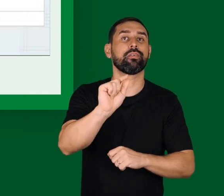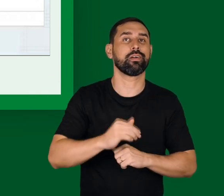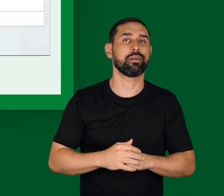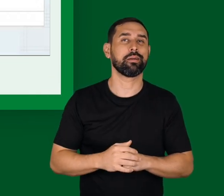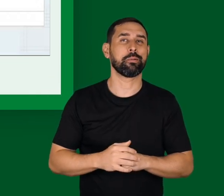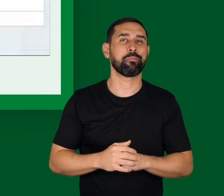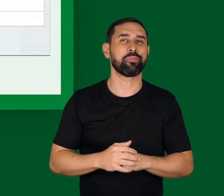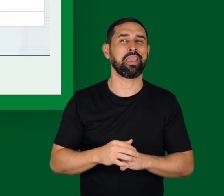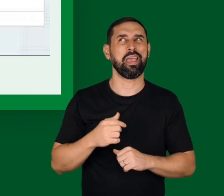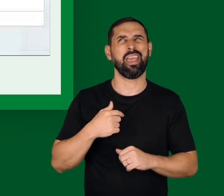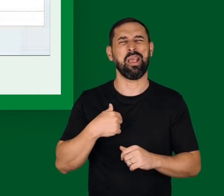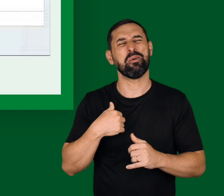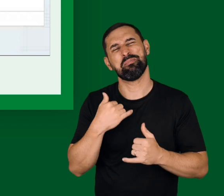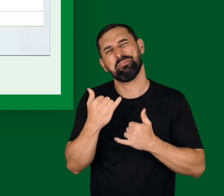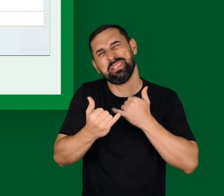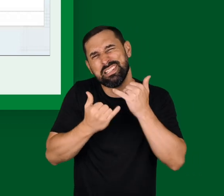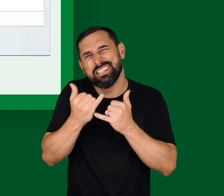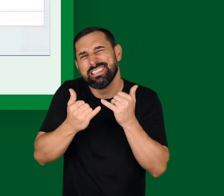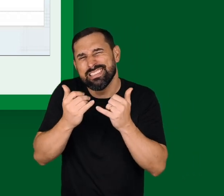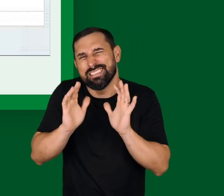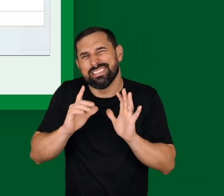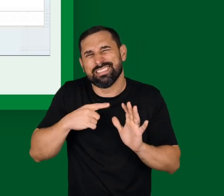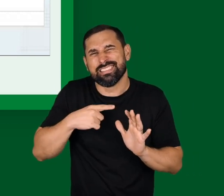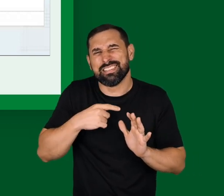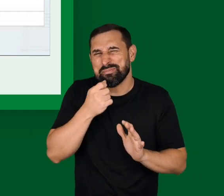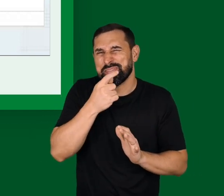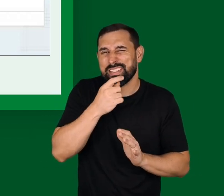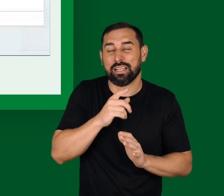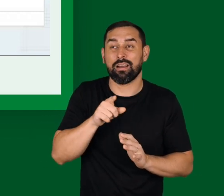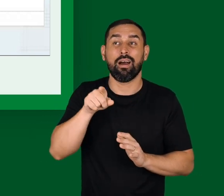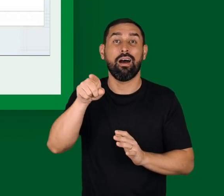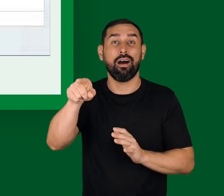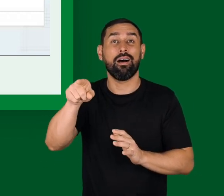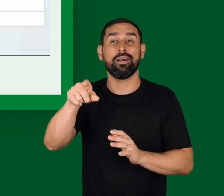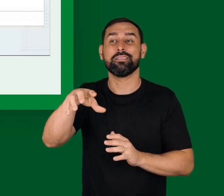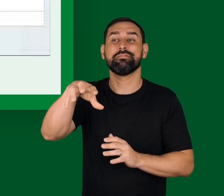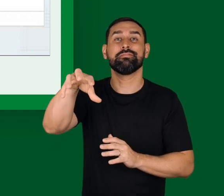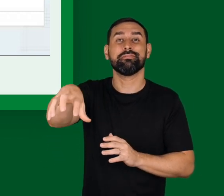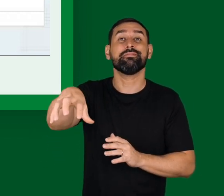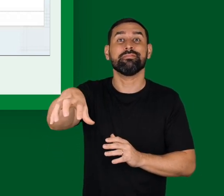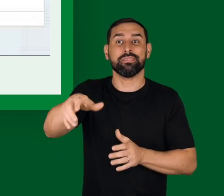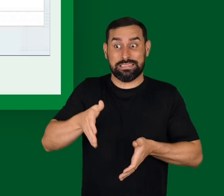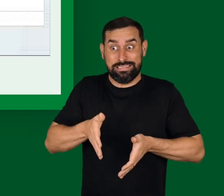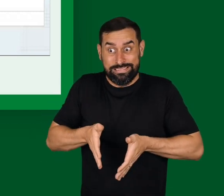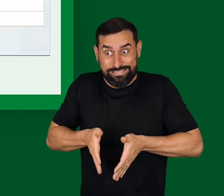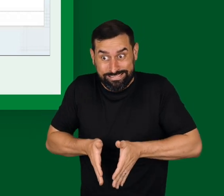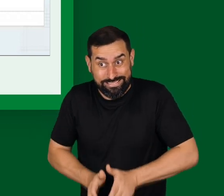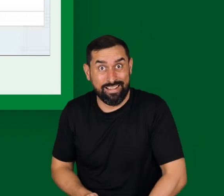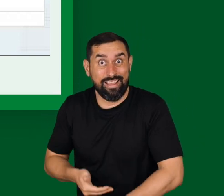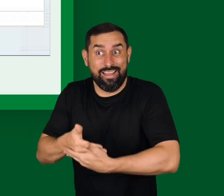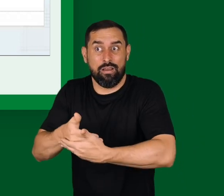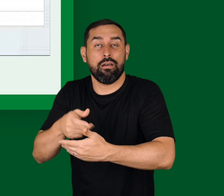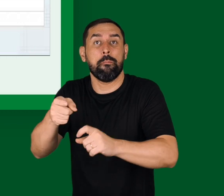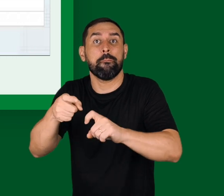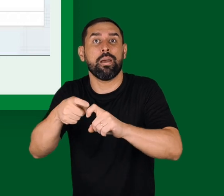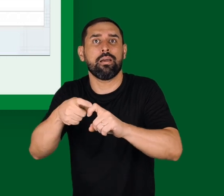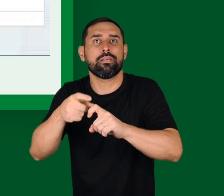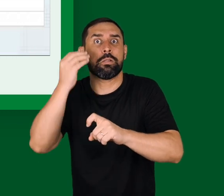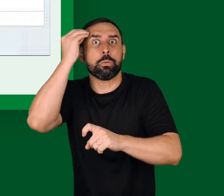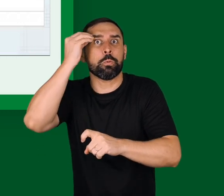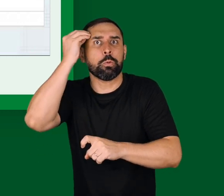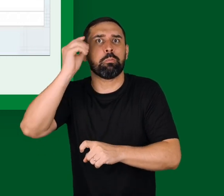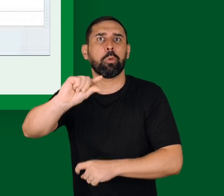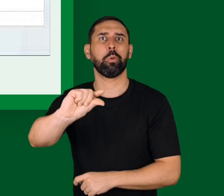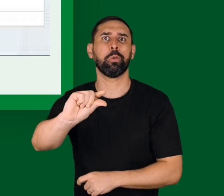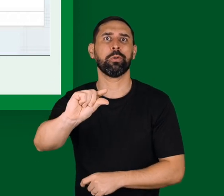que dentro das unidades neonatais, às vezes na sala de parto está o médico mais inexperiente, aquele que está